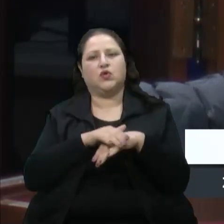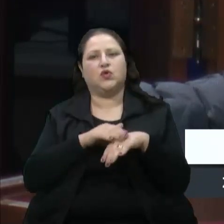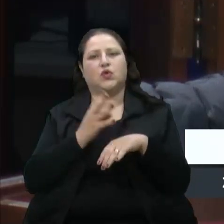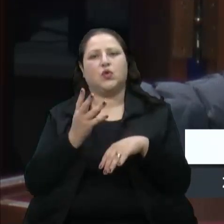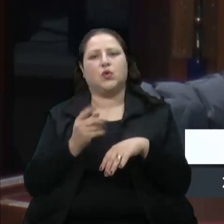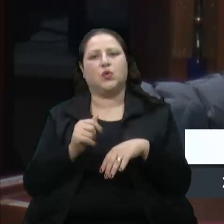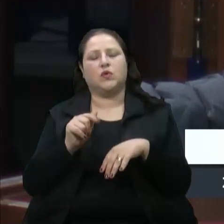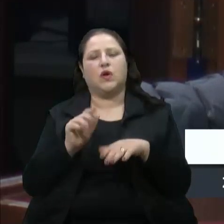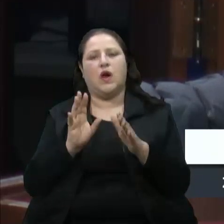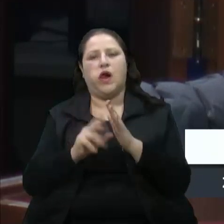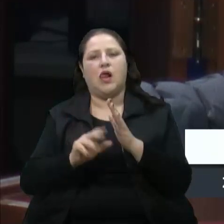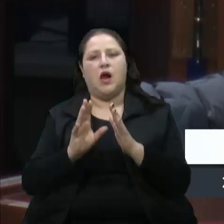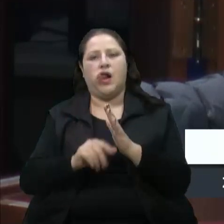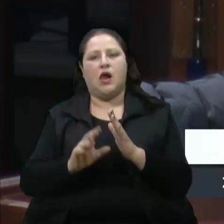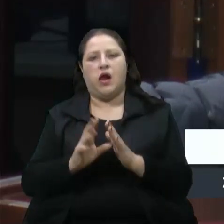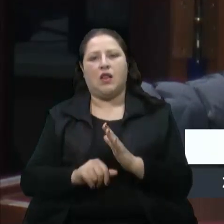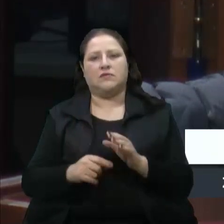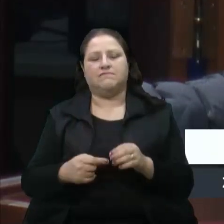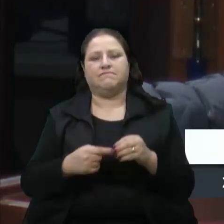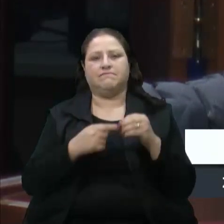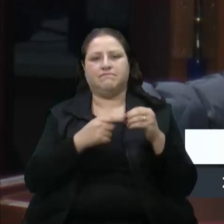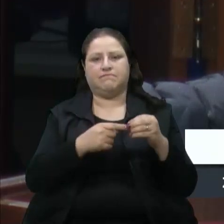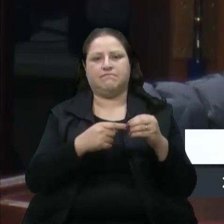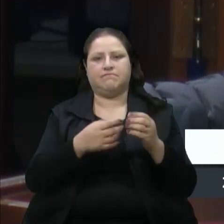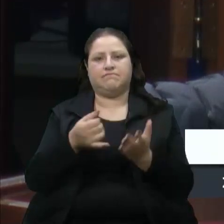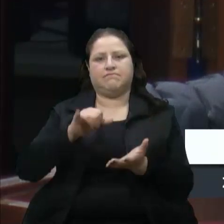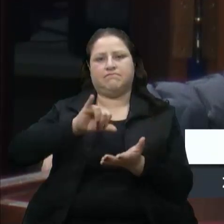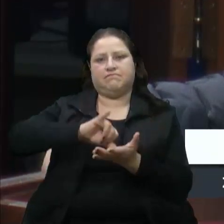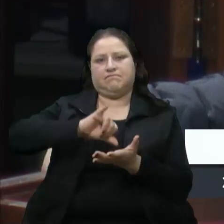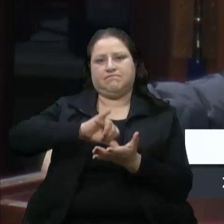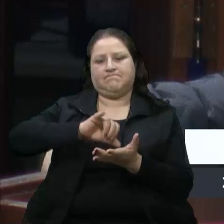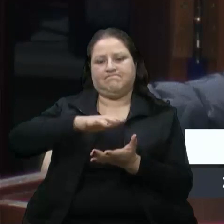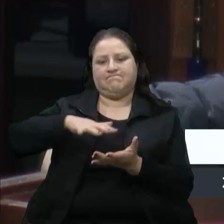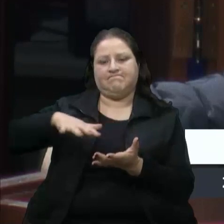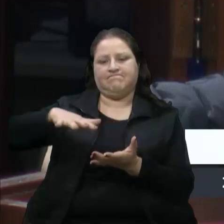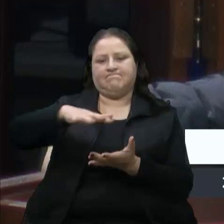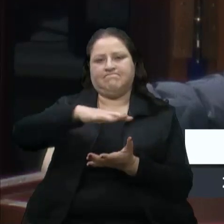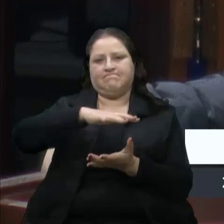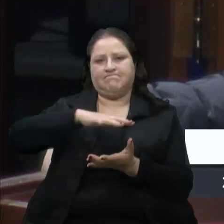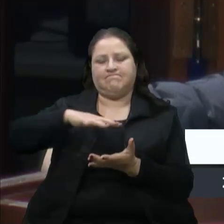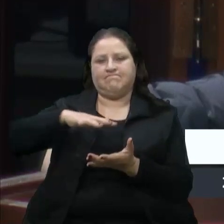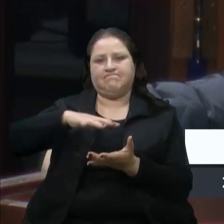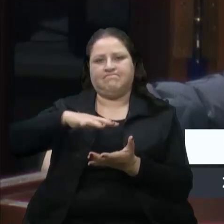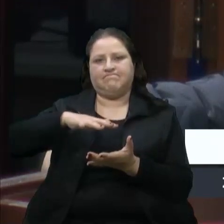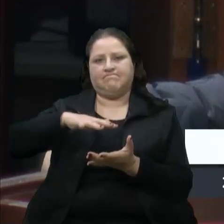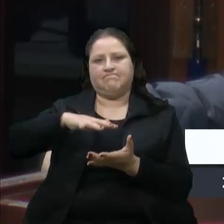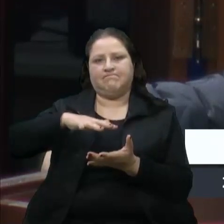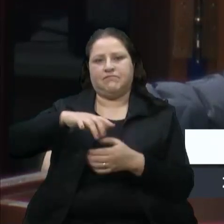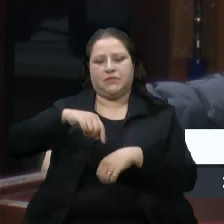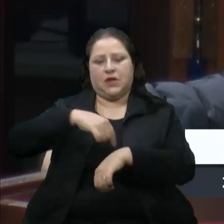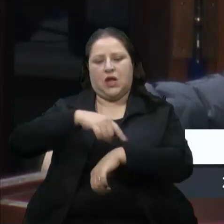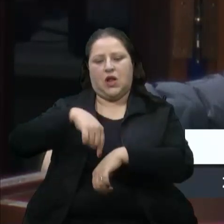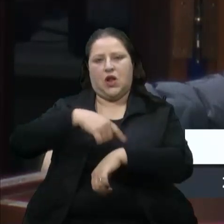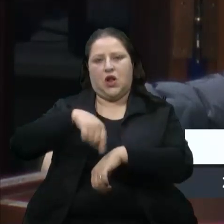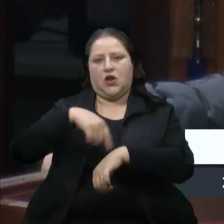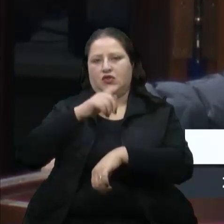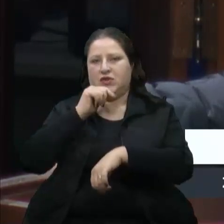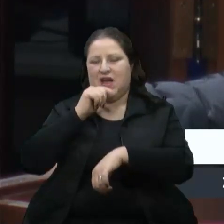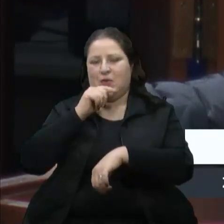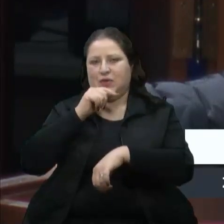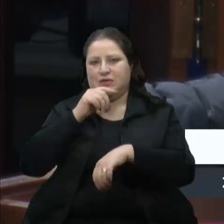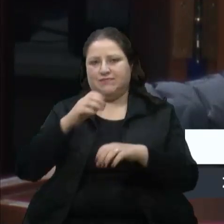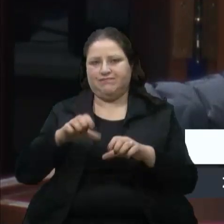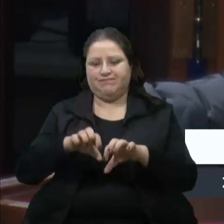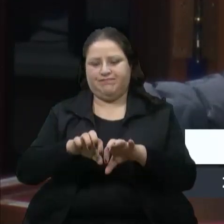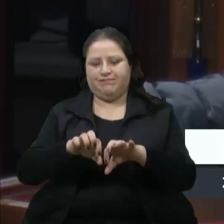era roubado, principalmente na região central, os furtos de hidrômetro. Foi uma coisa inacreditável,